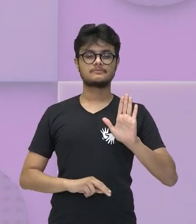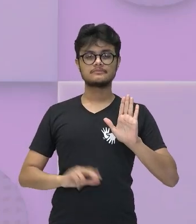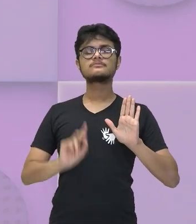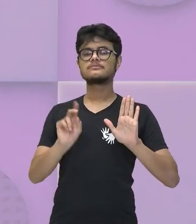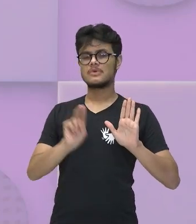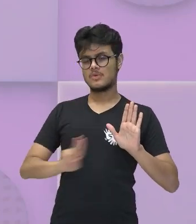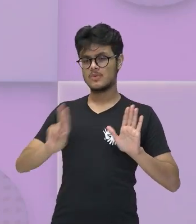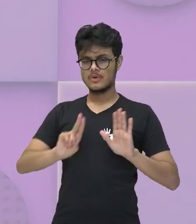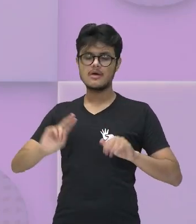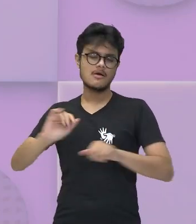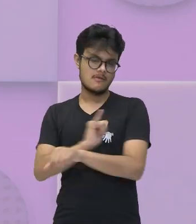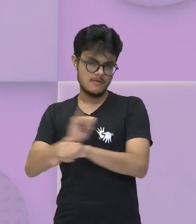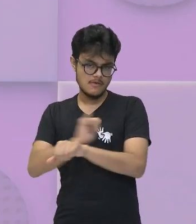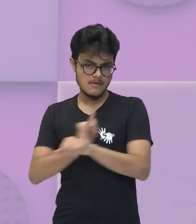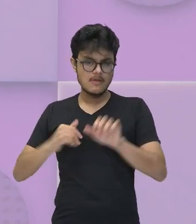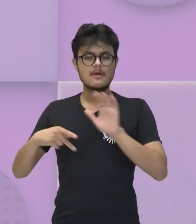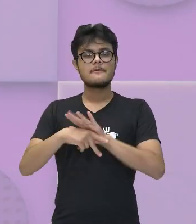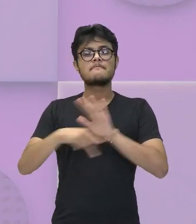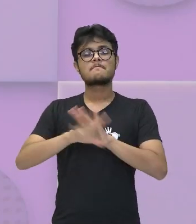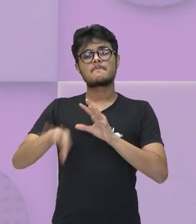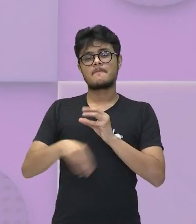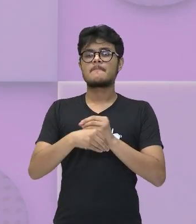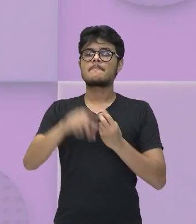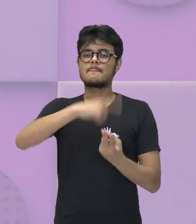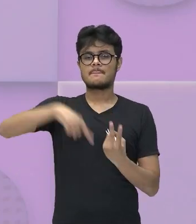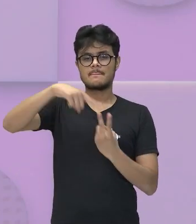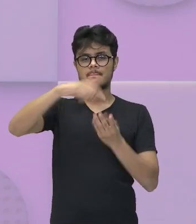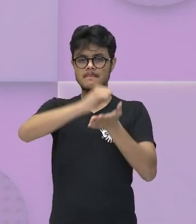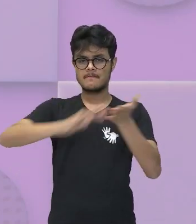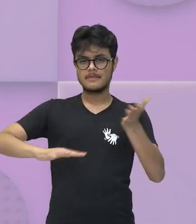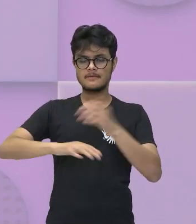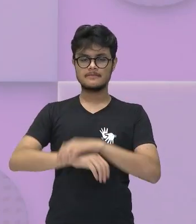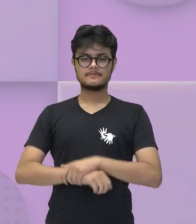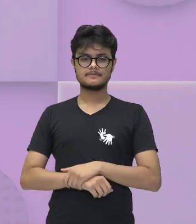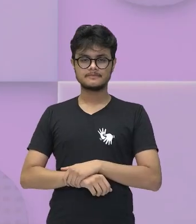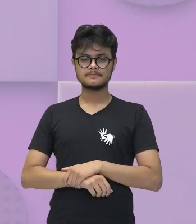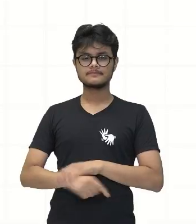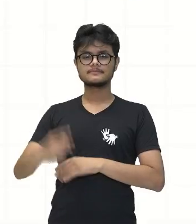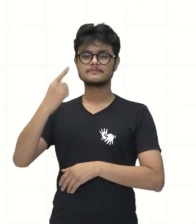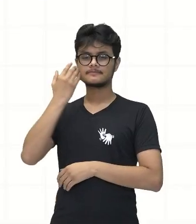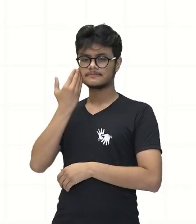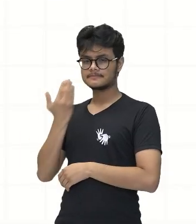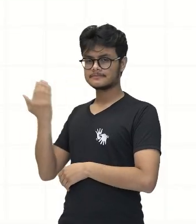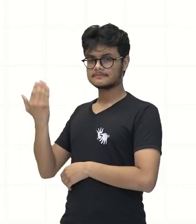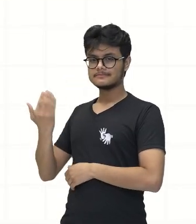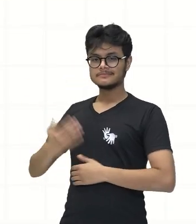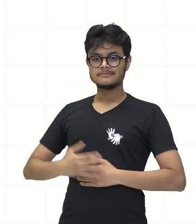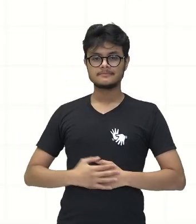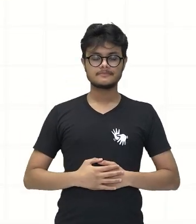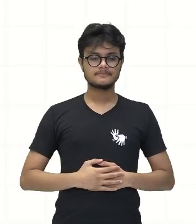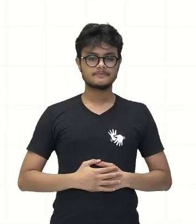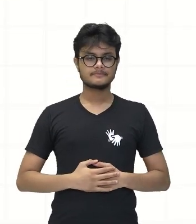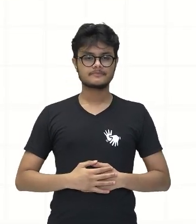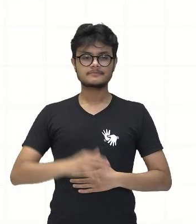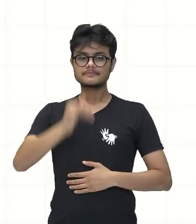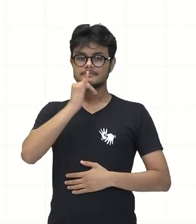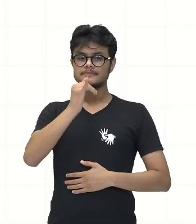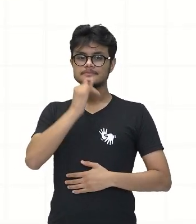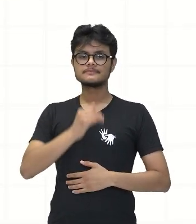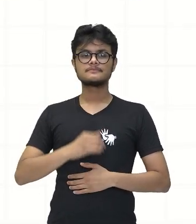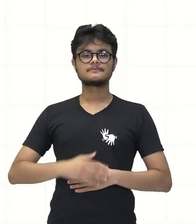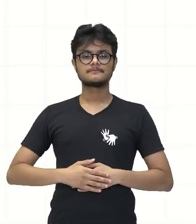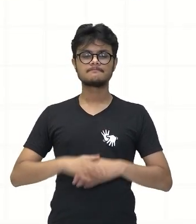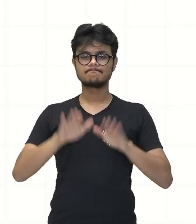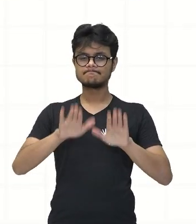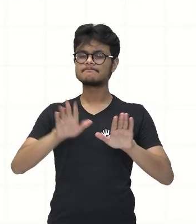ferramenta, né, para auxiliar na resolução de problemas. Acompanhe comigo na tela. Então, vamos começar